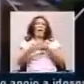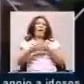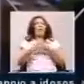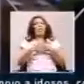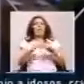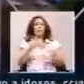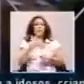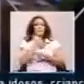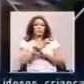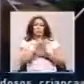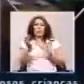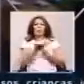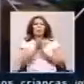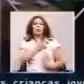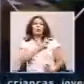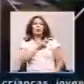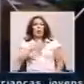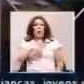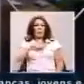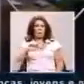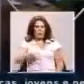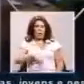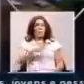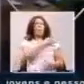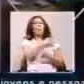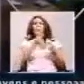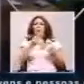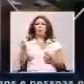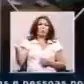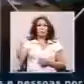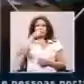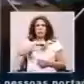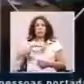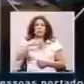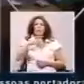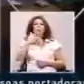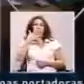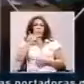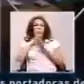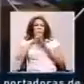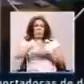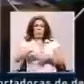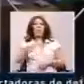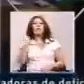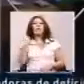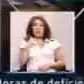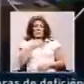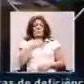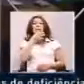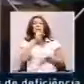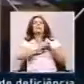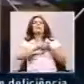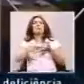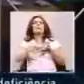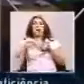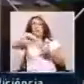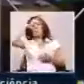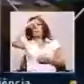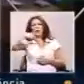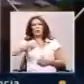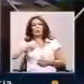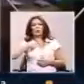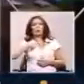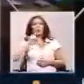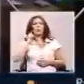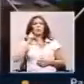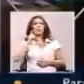revelam no espaço do ensino superior português insuportáveis violações do Estado de Direito. Isto é o que diz o ministro Mariano Gago, que promete estar atento